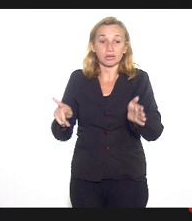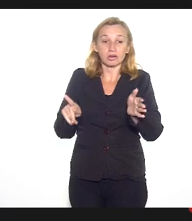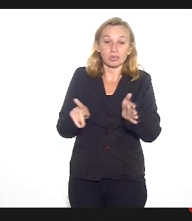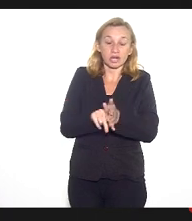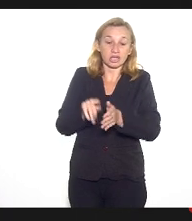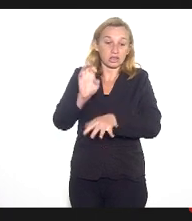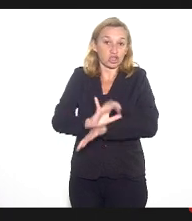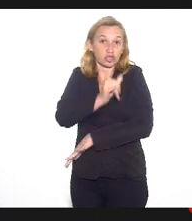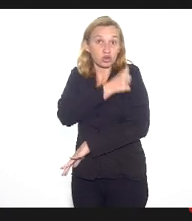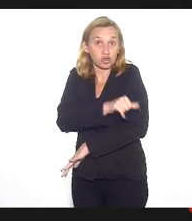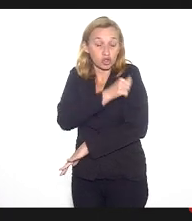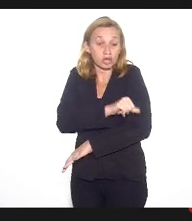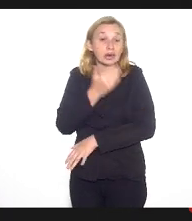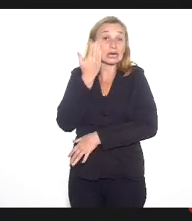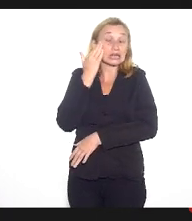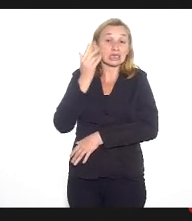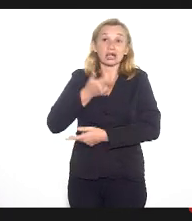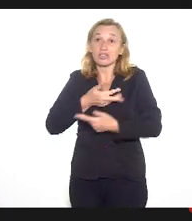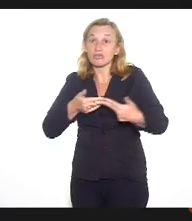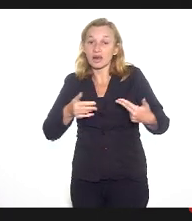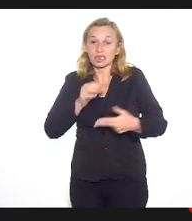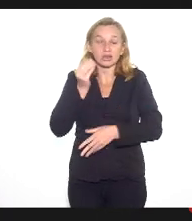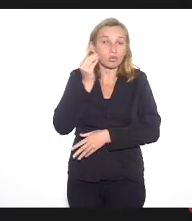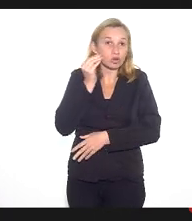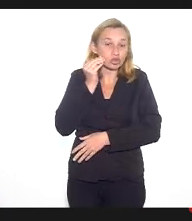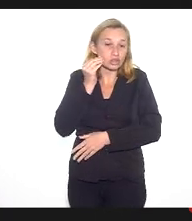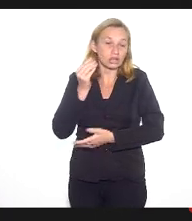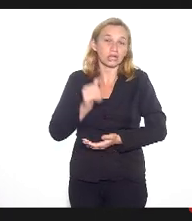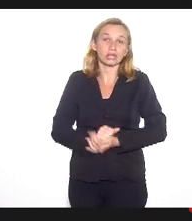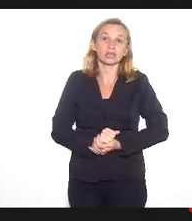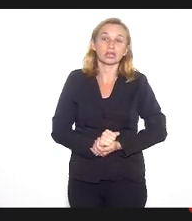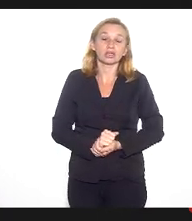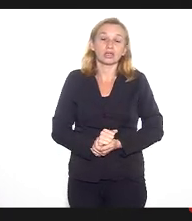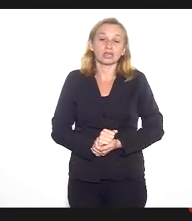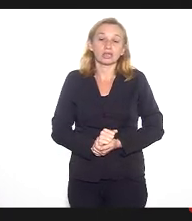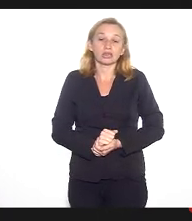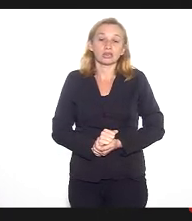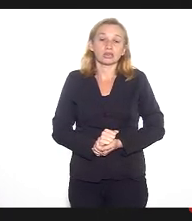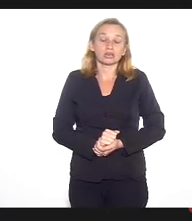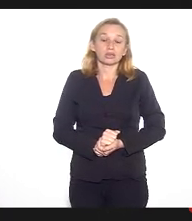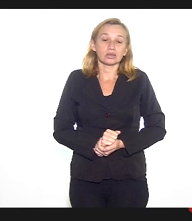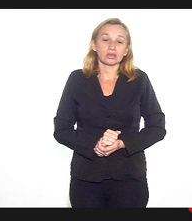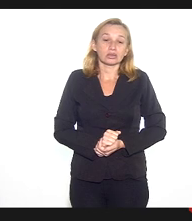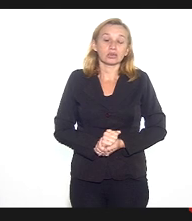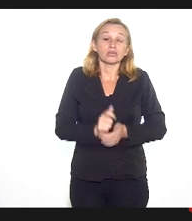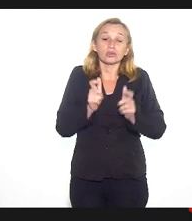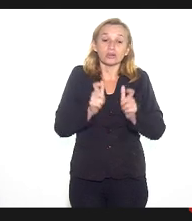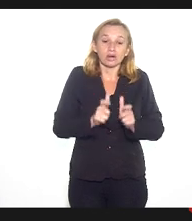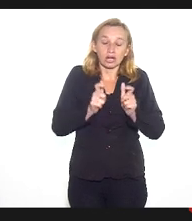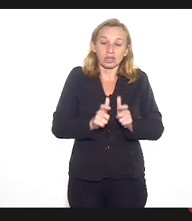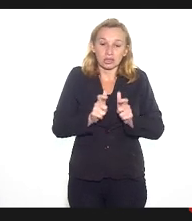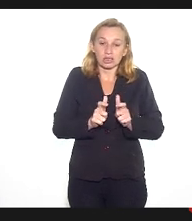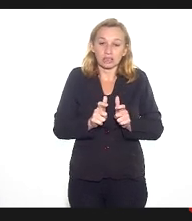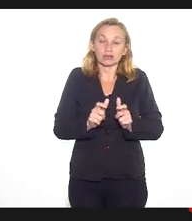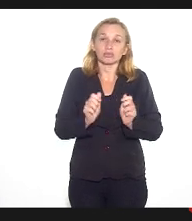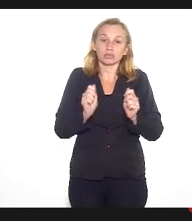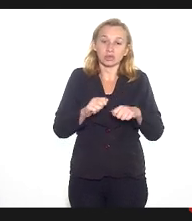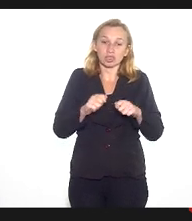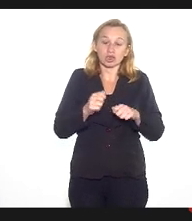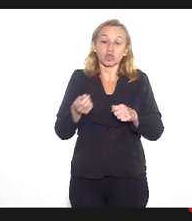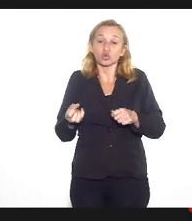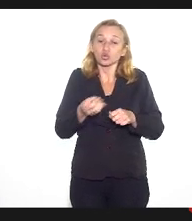Janeiro, entende que muitas dessas oportunidades, de forma majoritária, elas serão também localizadas e serão potenciais